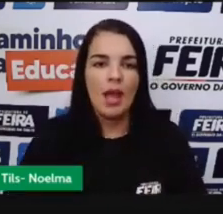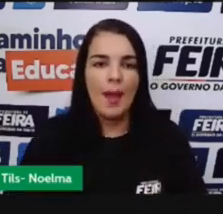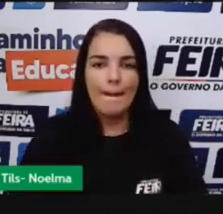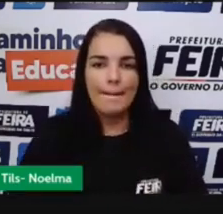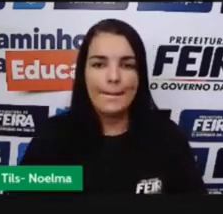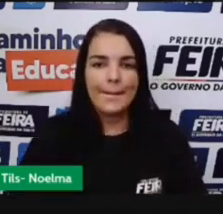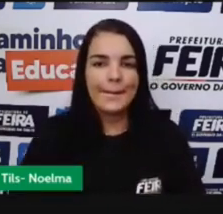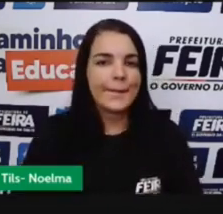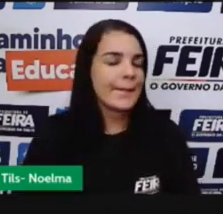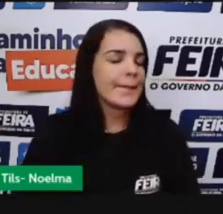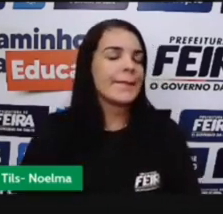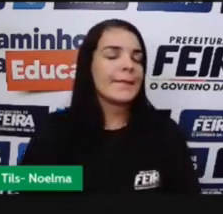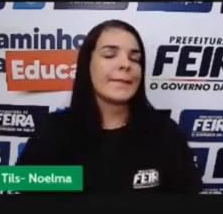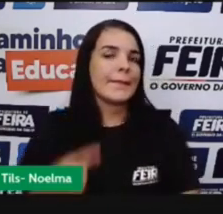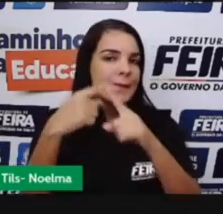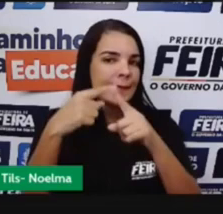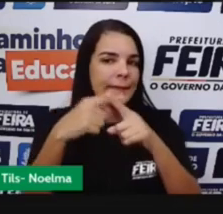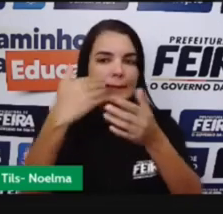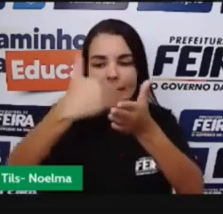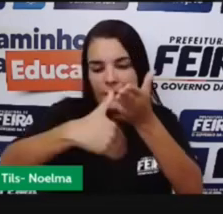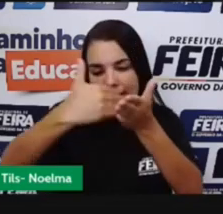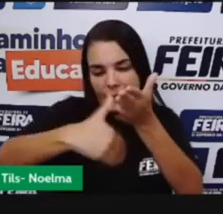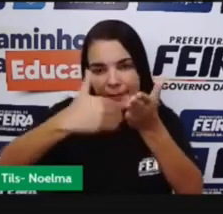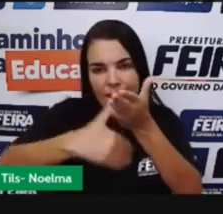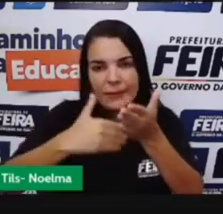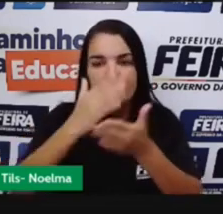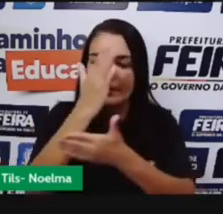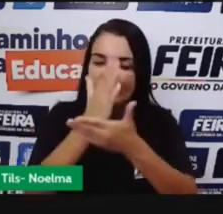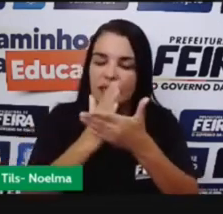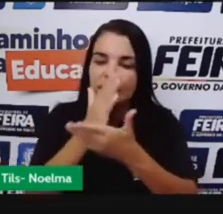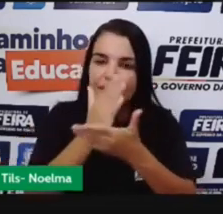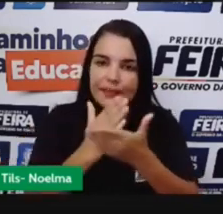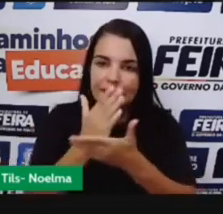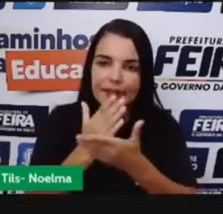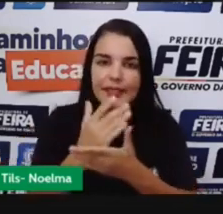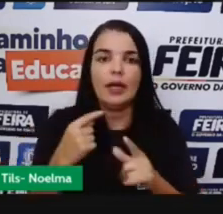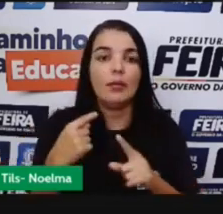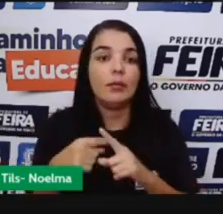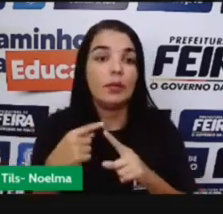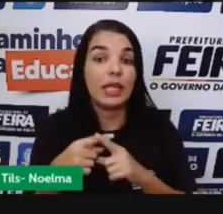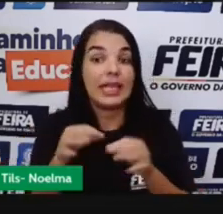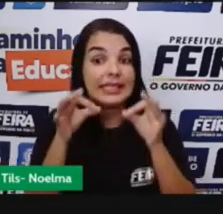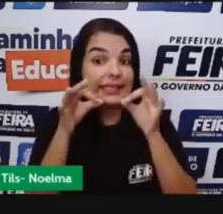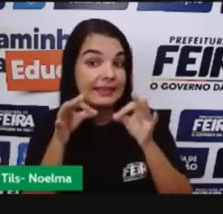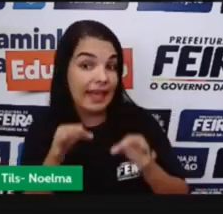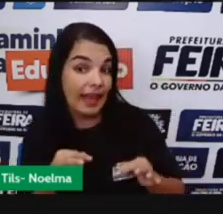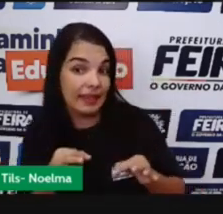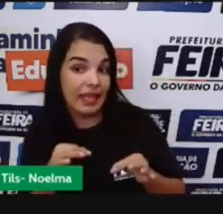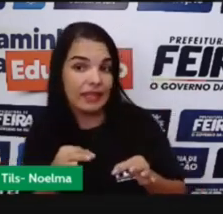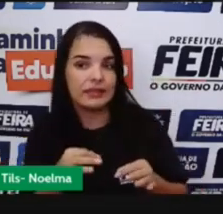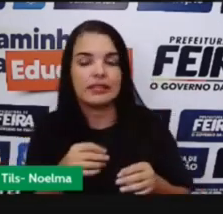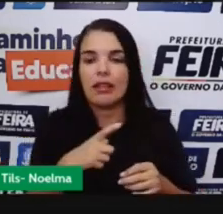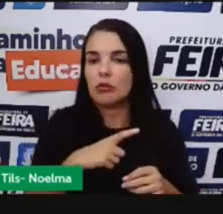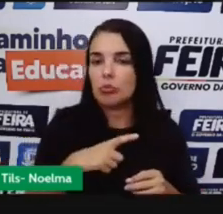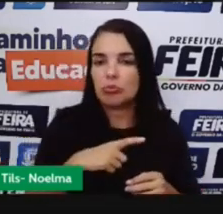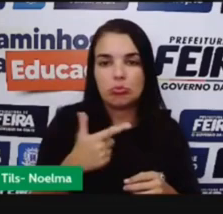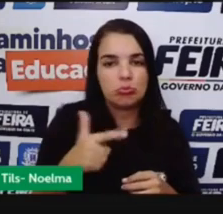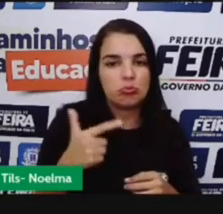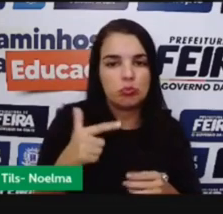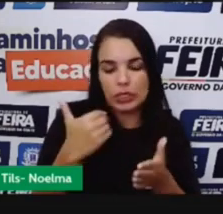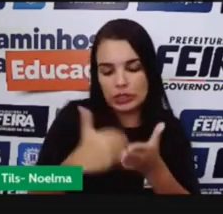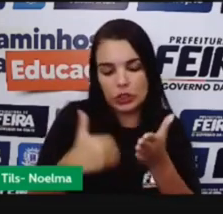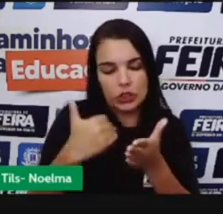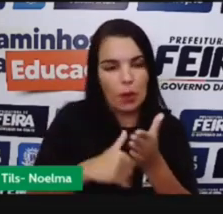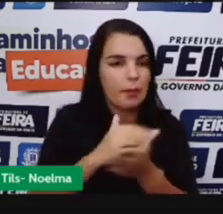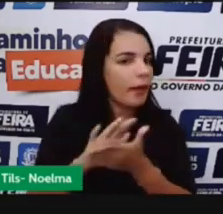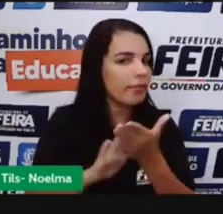resto é o que sobrou dessa divisão. Neste caso, por se tratar de uma divisão exata, não sobrou